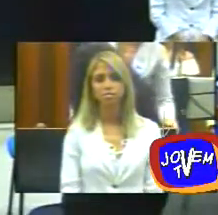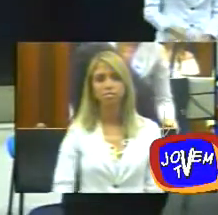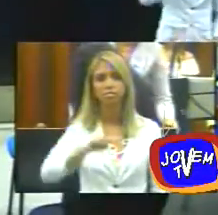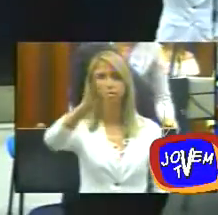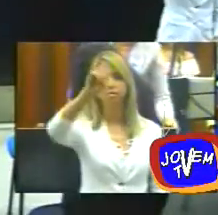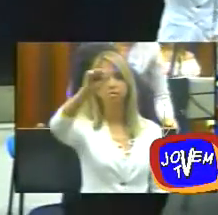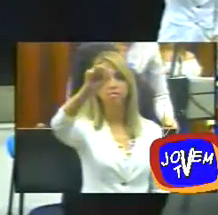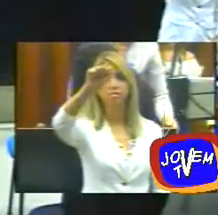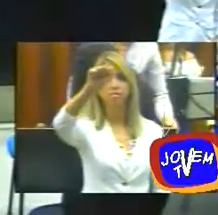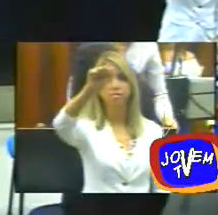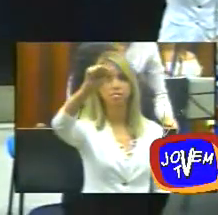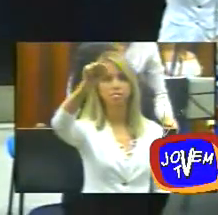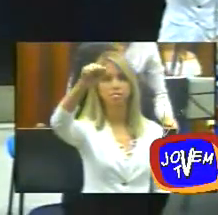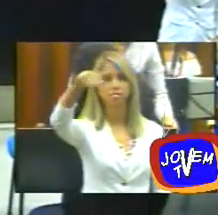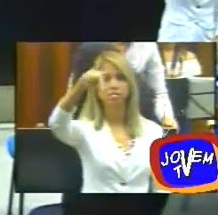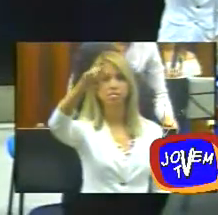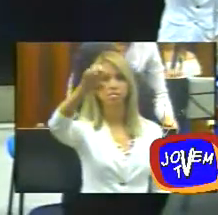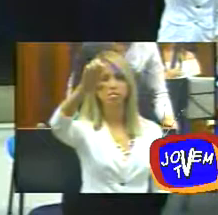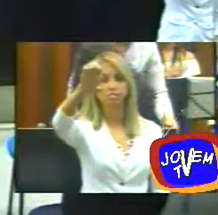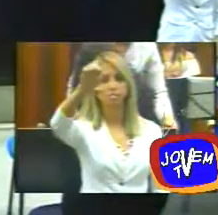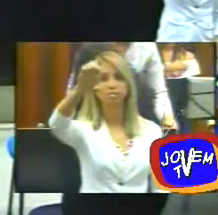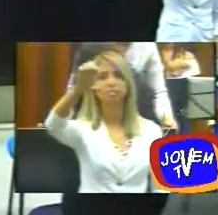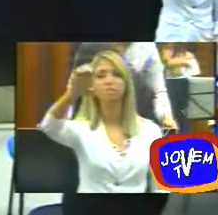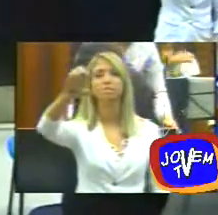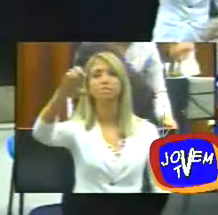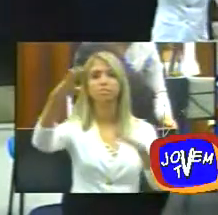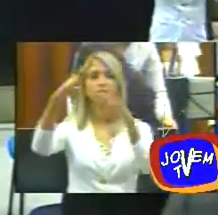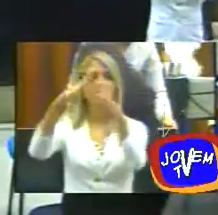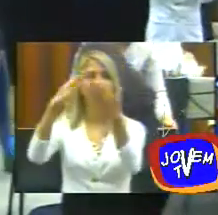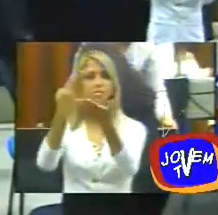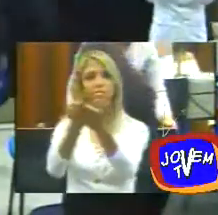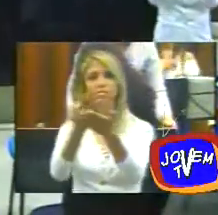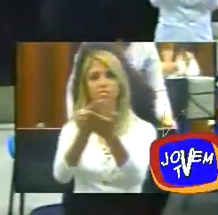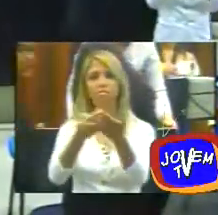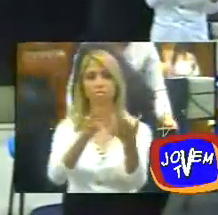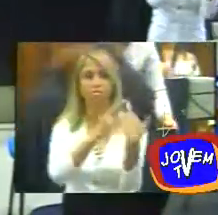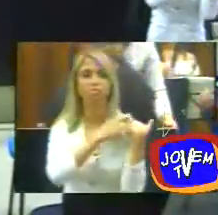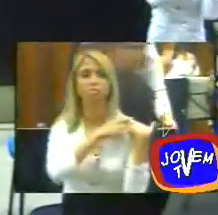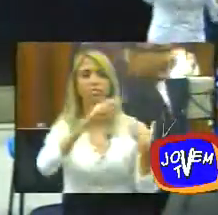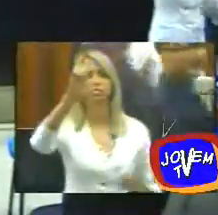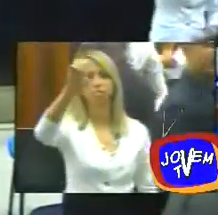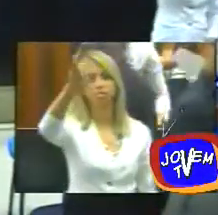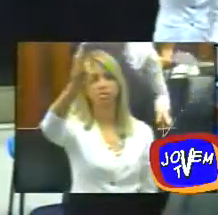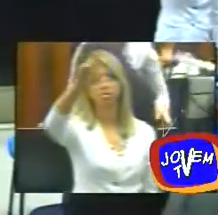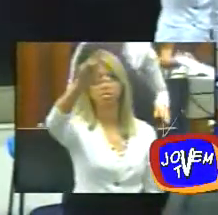Isaac Vitor de Santana Santos, Escola Municipal Professor Edilson Duarte.